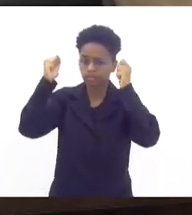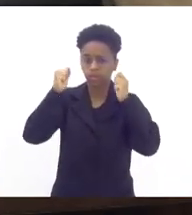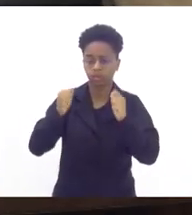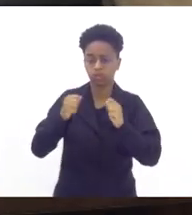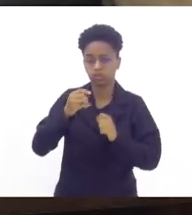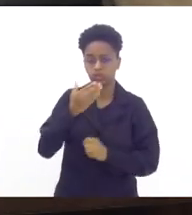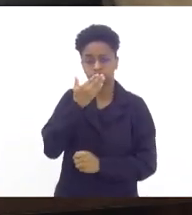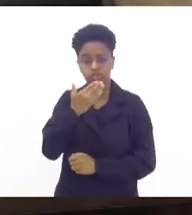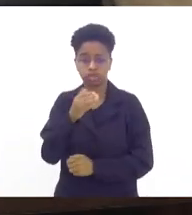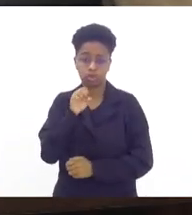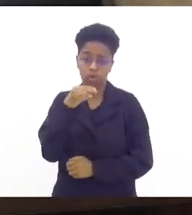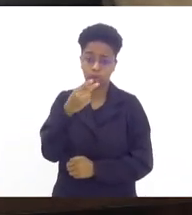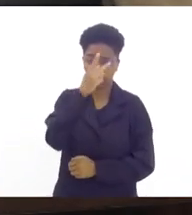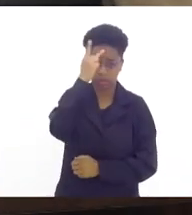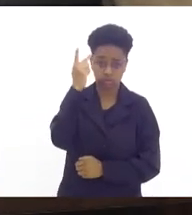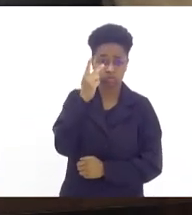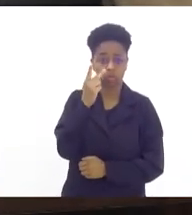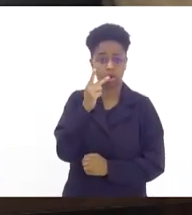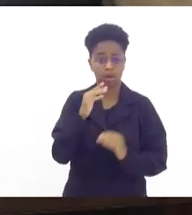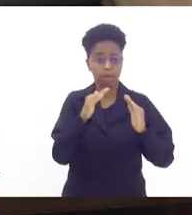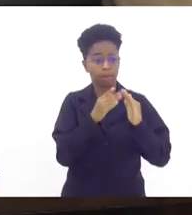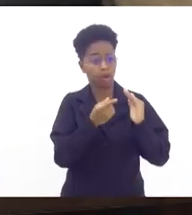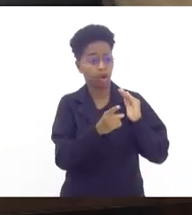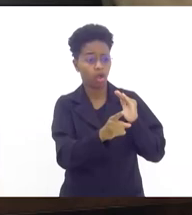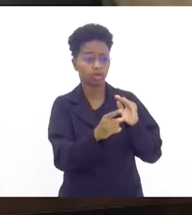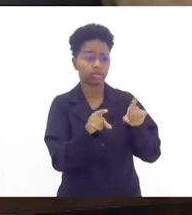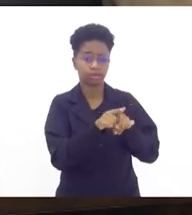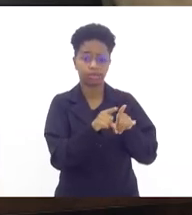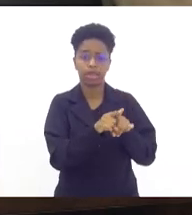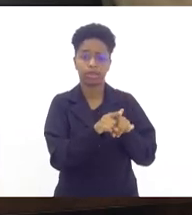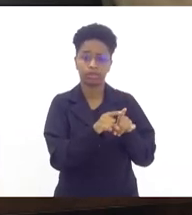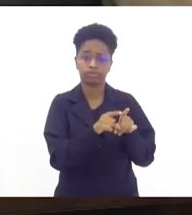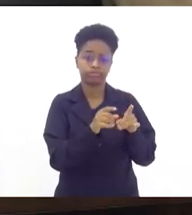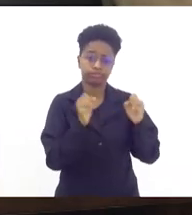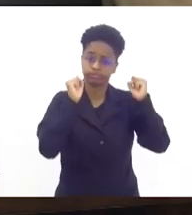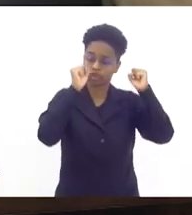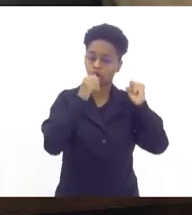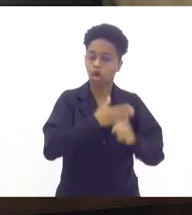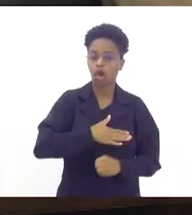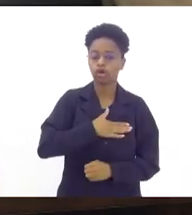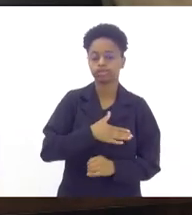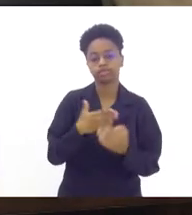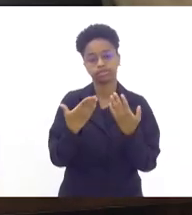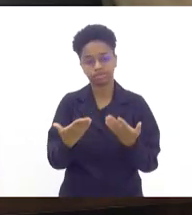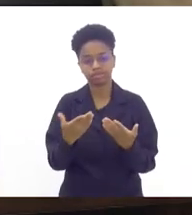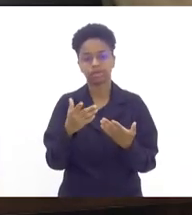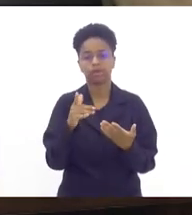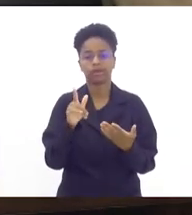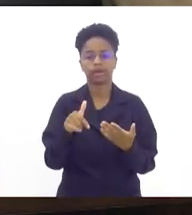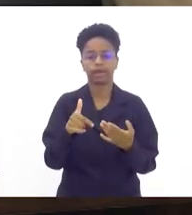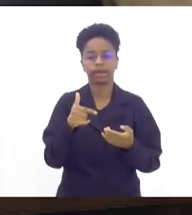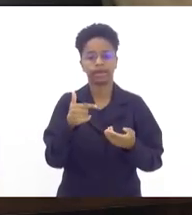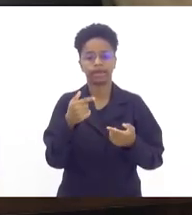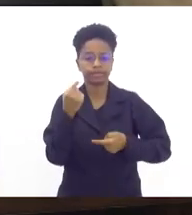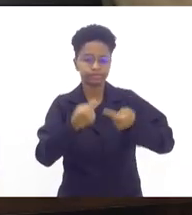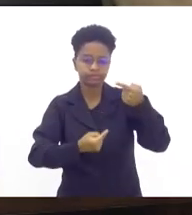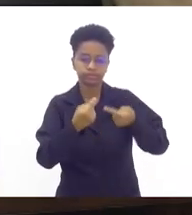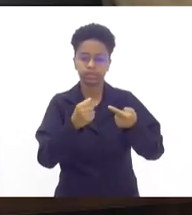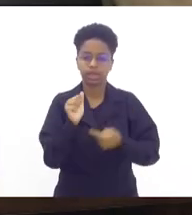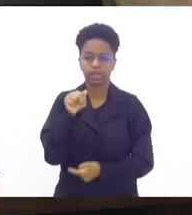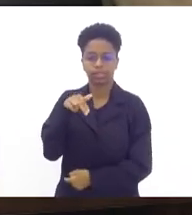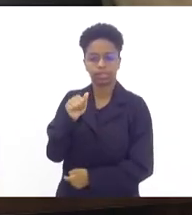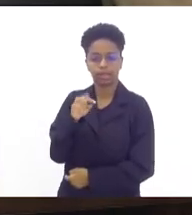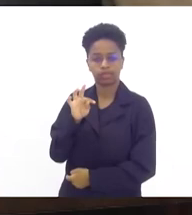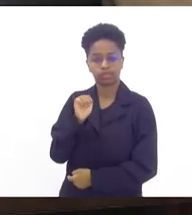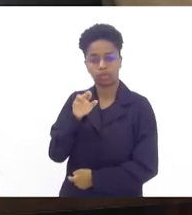clube ao periférico que também gosta do seu Clube vai lá a torcida né então isso tudo é um trâmite que é anatora gostaria muito de